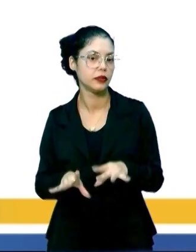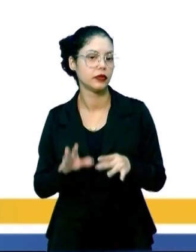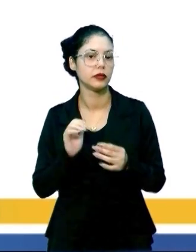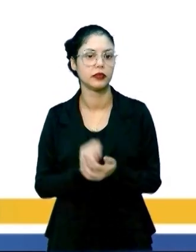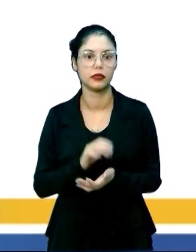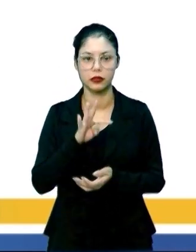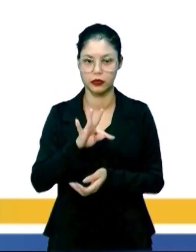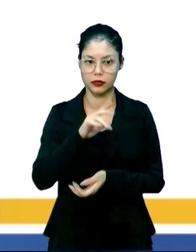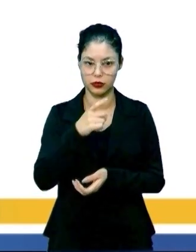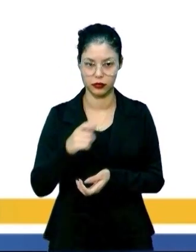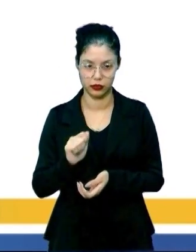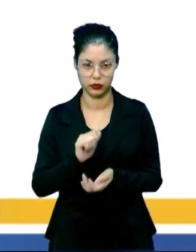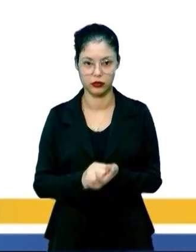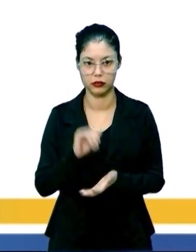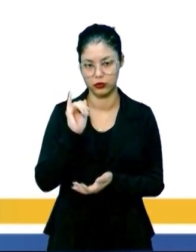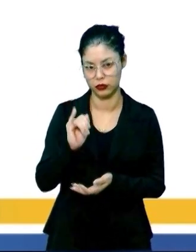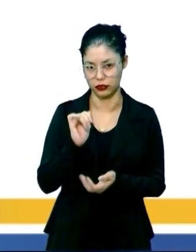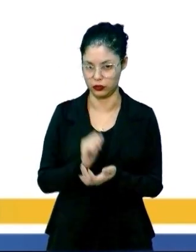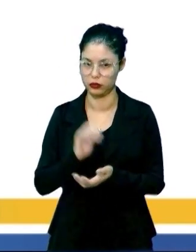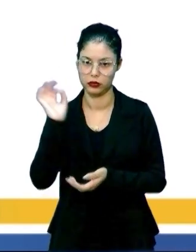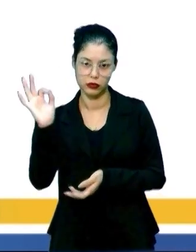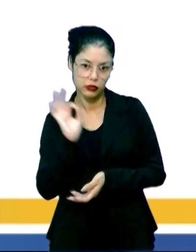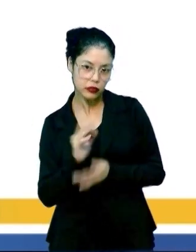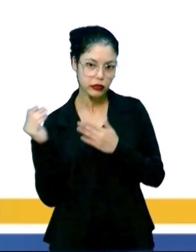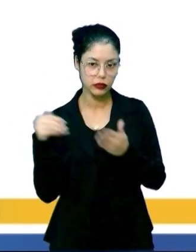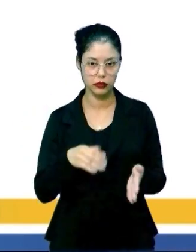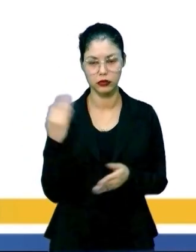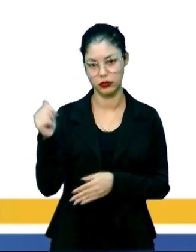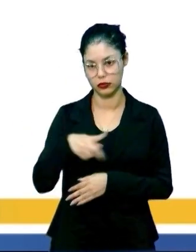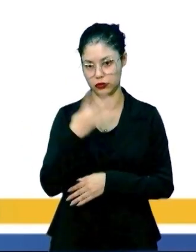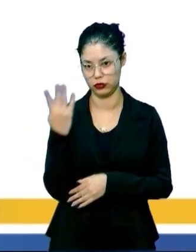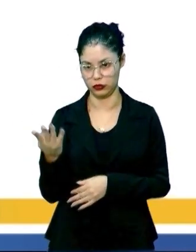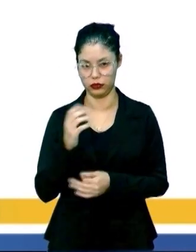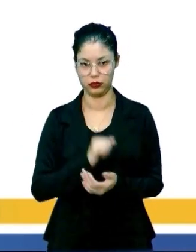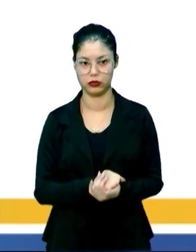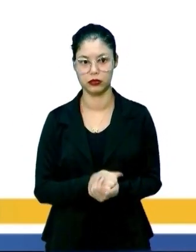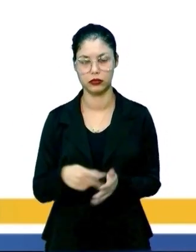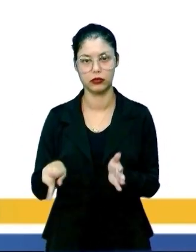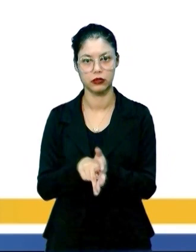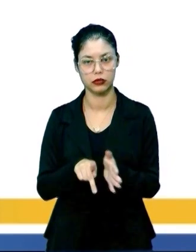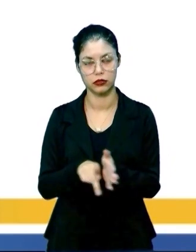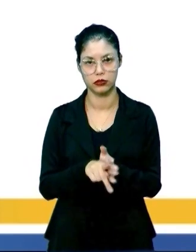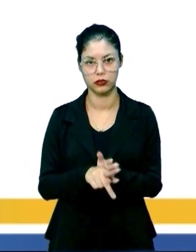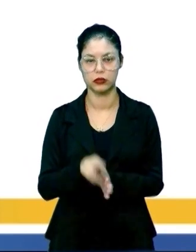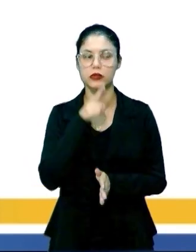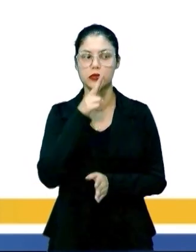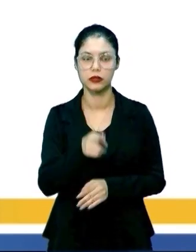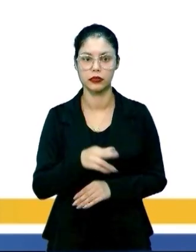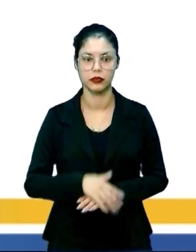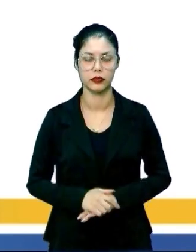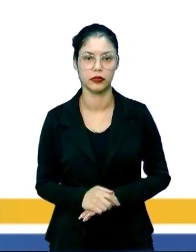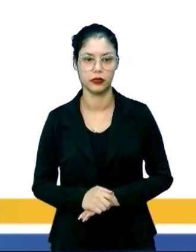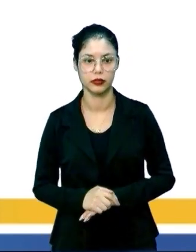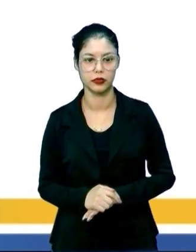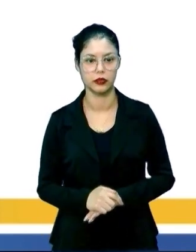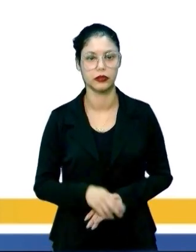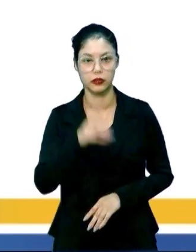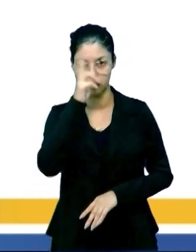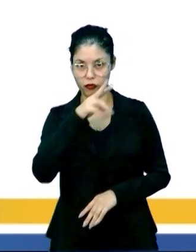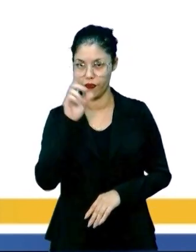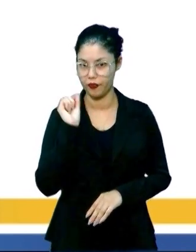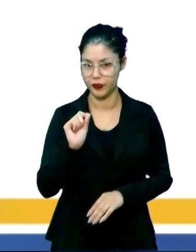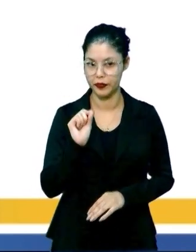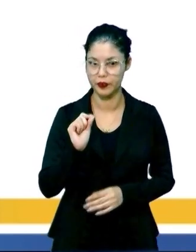último, a taxa. É o percentual que determina a quantidade de juros que incidem na operação.